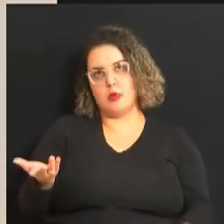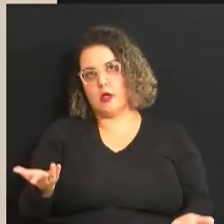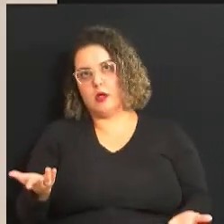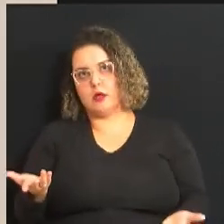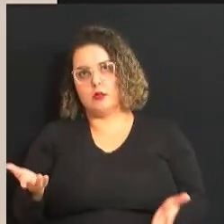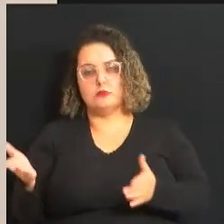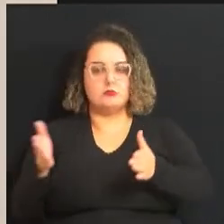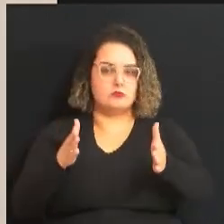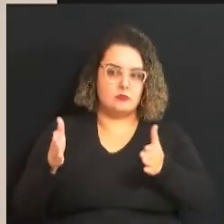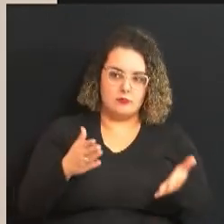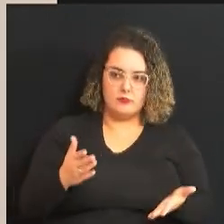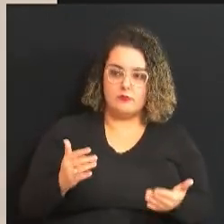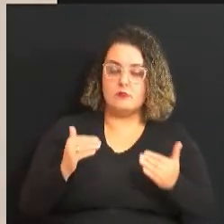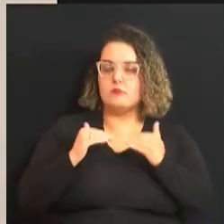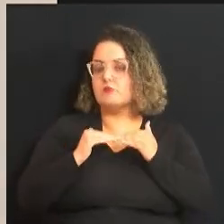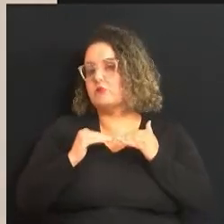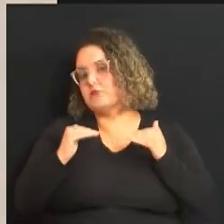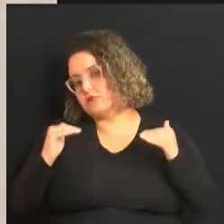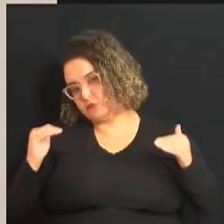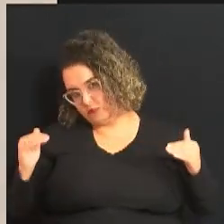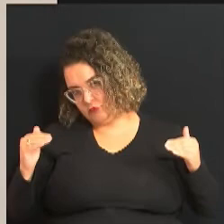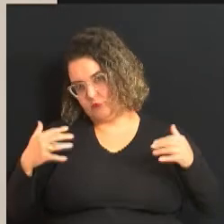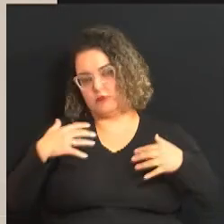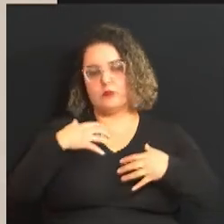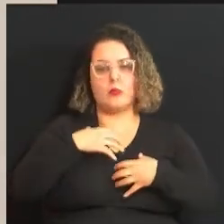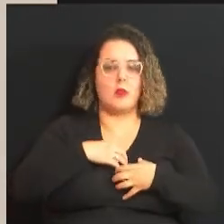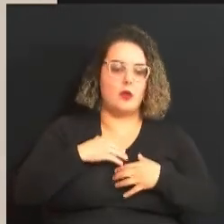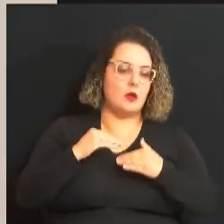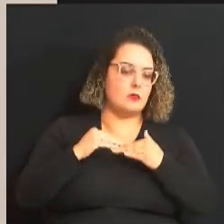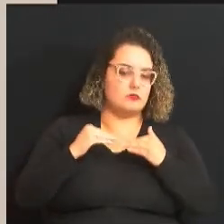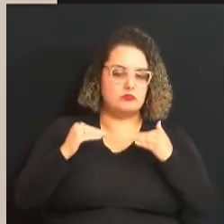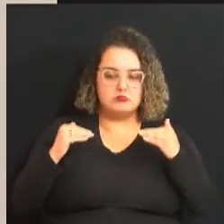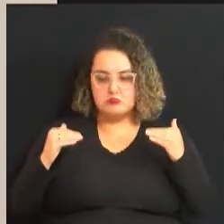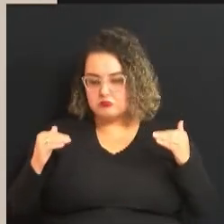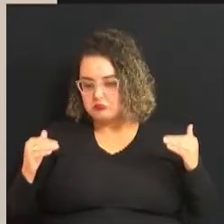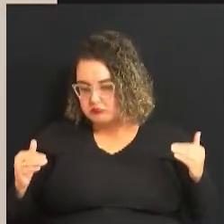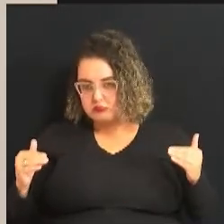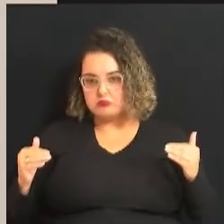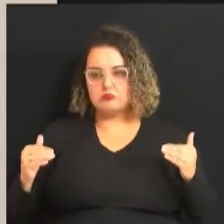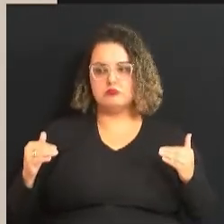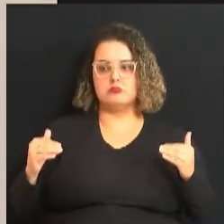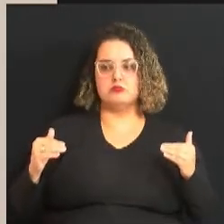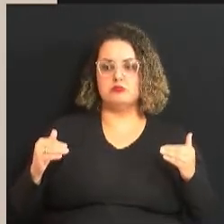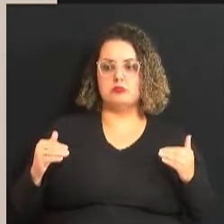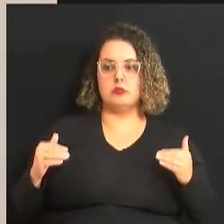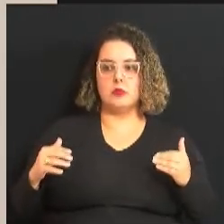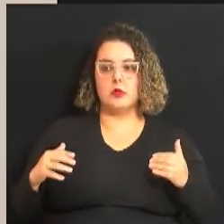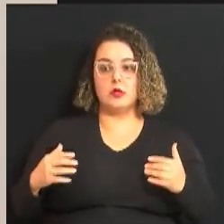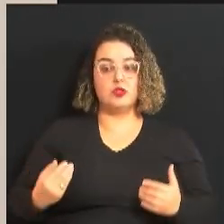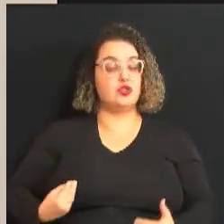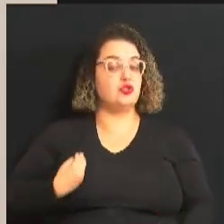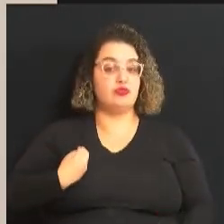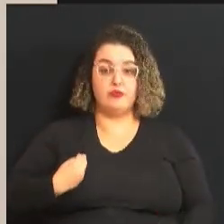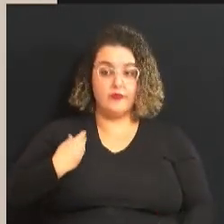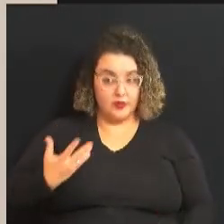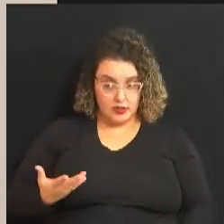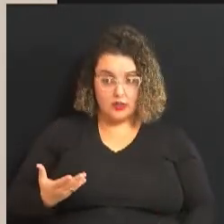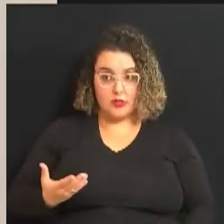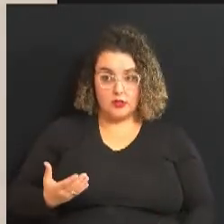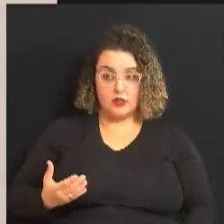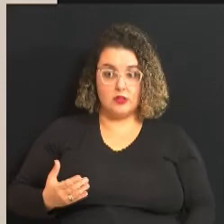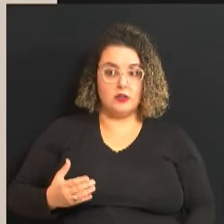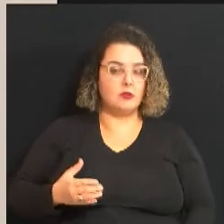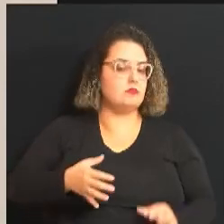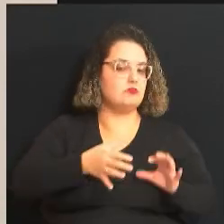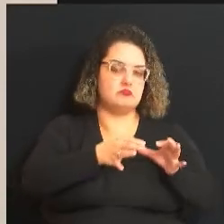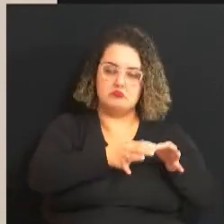de estabilidade emocional, estabilidade afetiva, de vida e de ciclo menstrual,